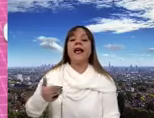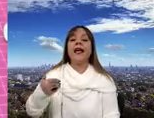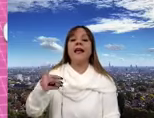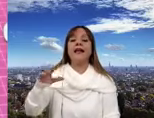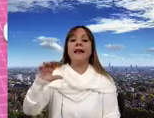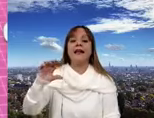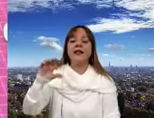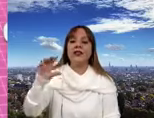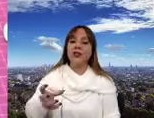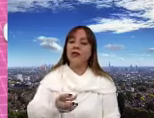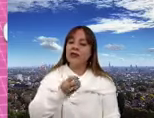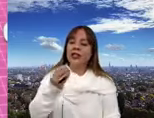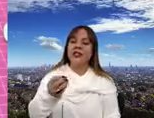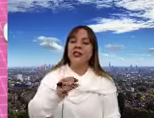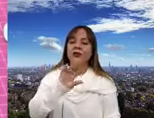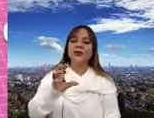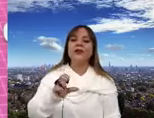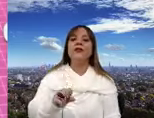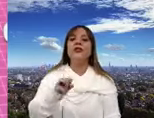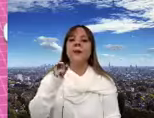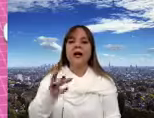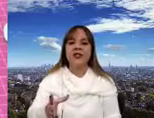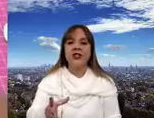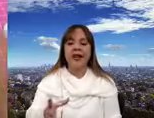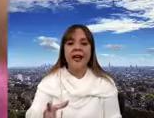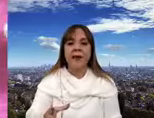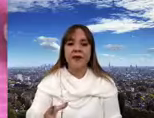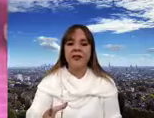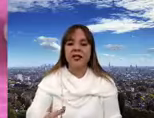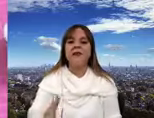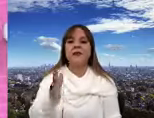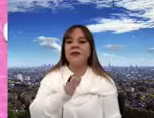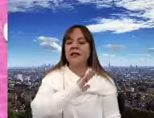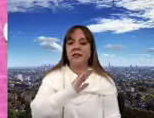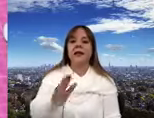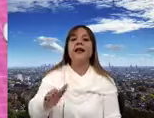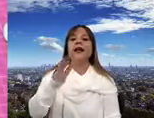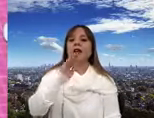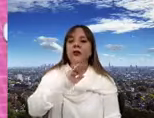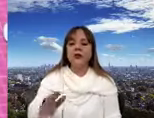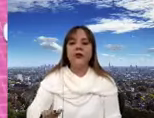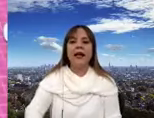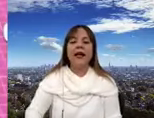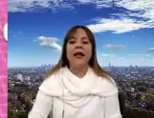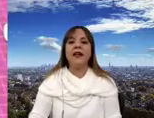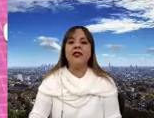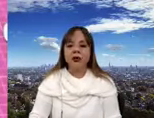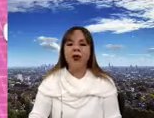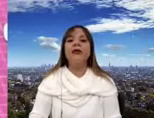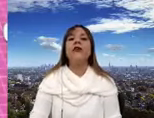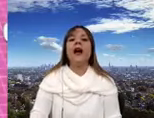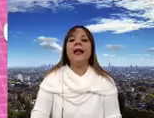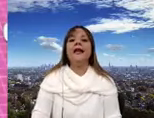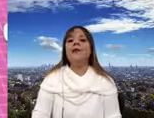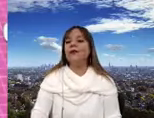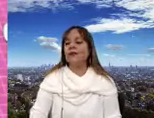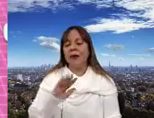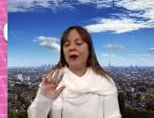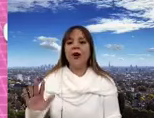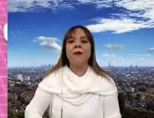em deixar tudo direitinho, tudo redondinho, prazo de entrega para vocês receberem tudo de novo aí com a